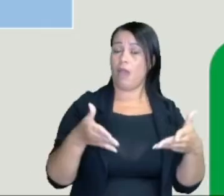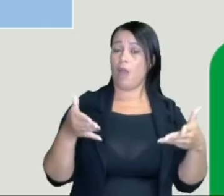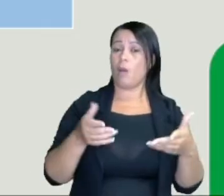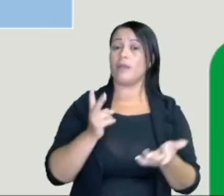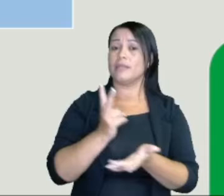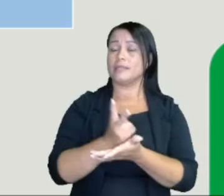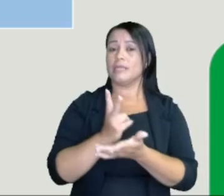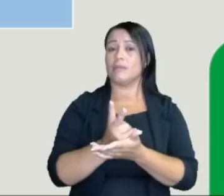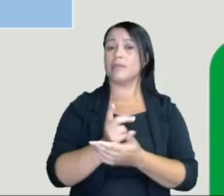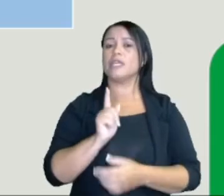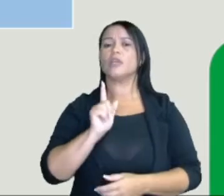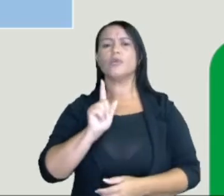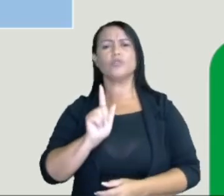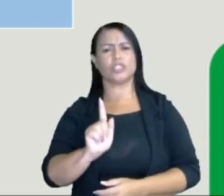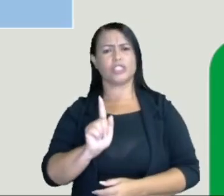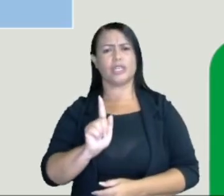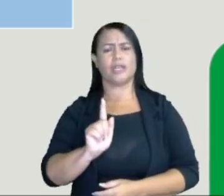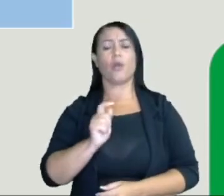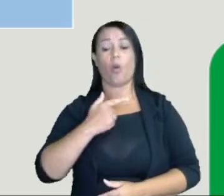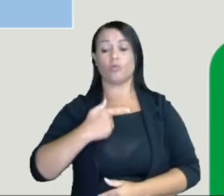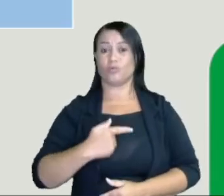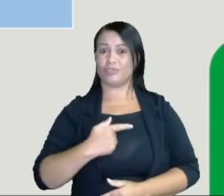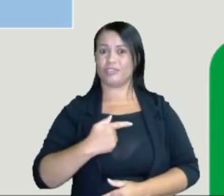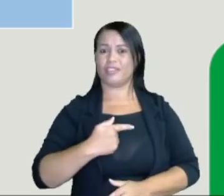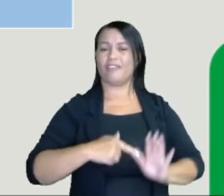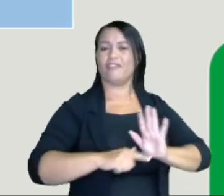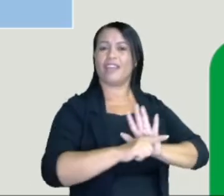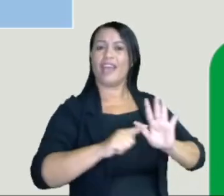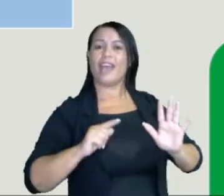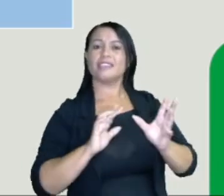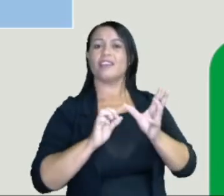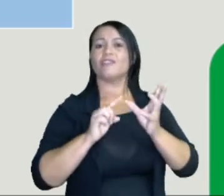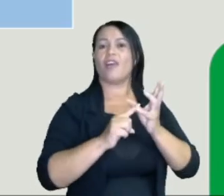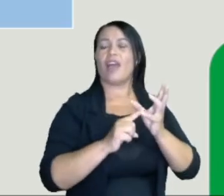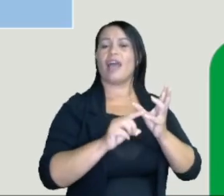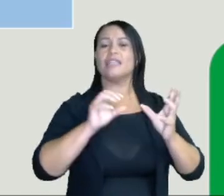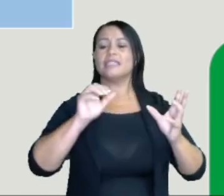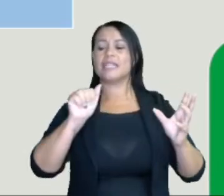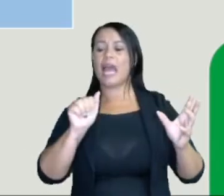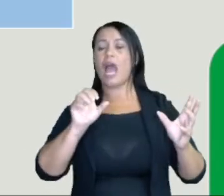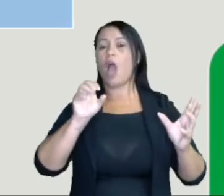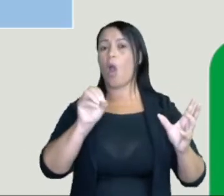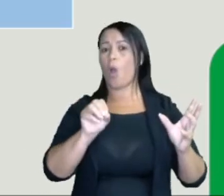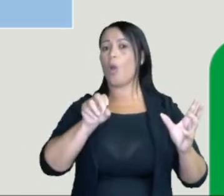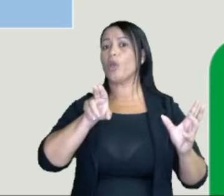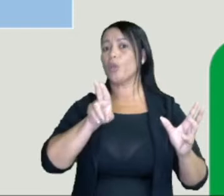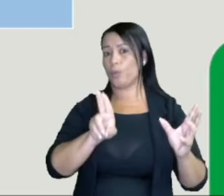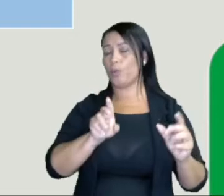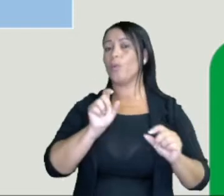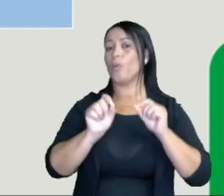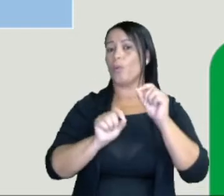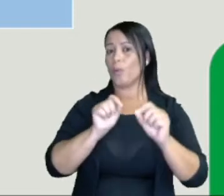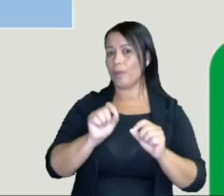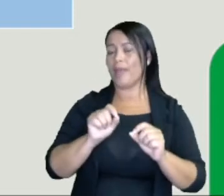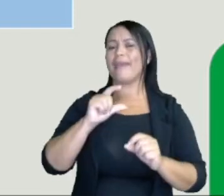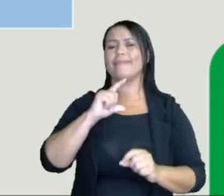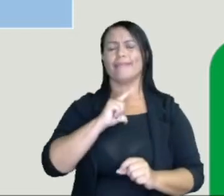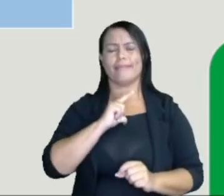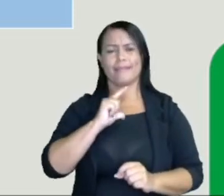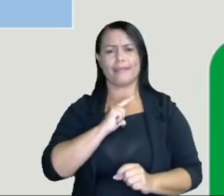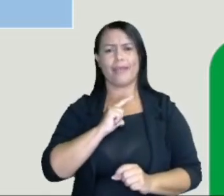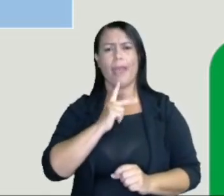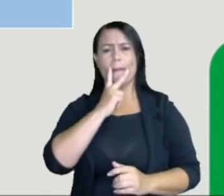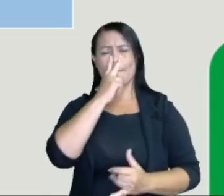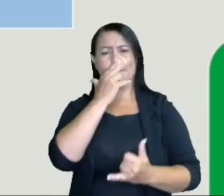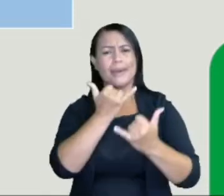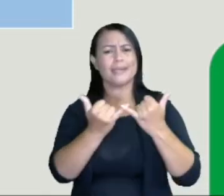Agora, quando o G vem antes das vogais A, O e U, ele tem o som